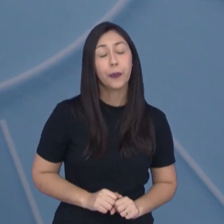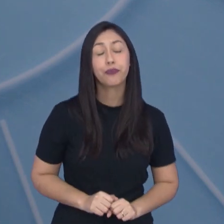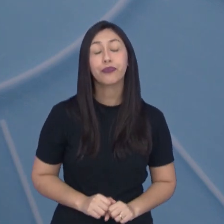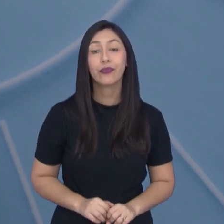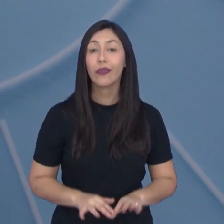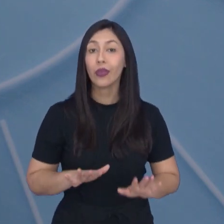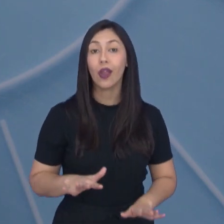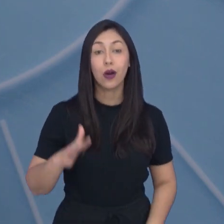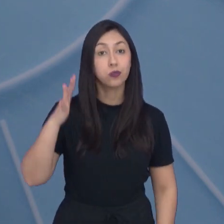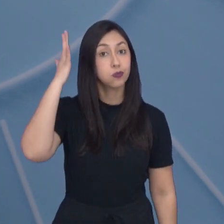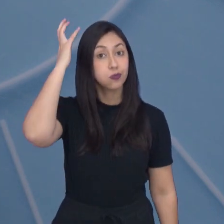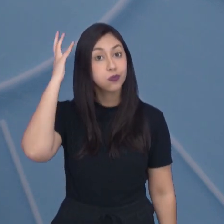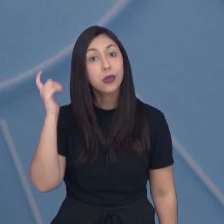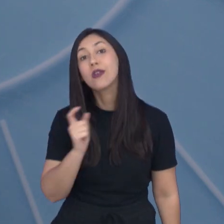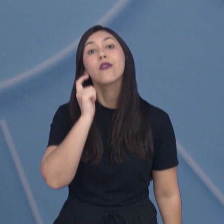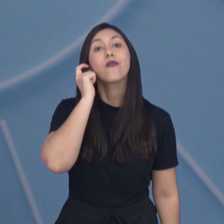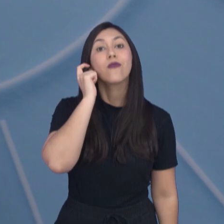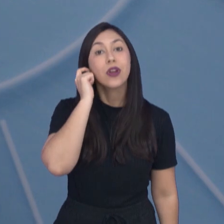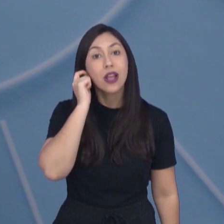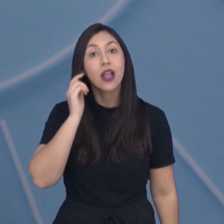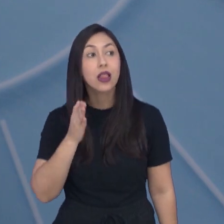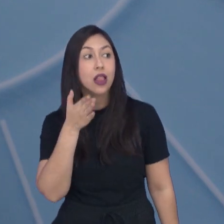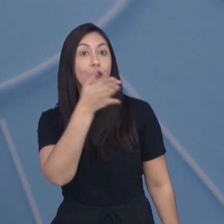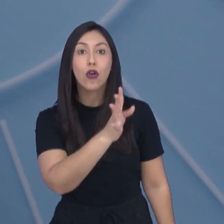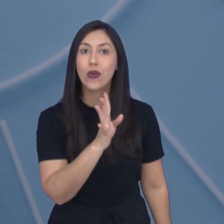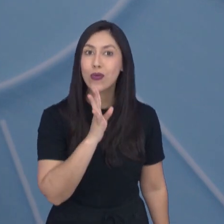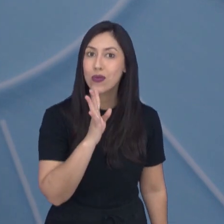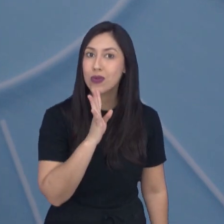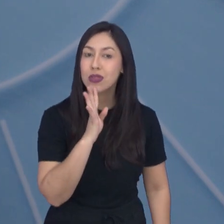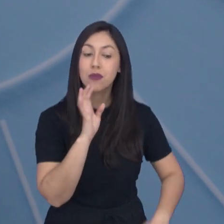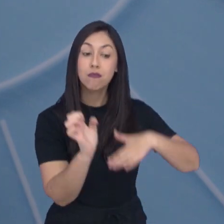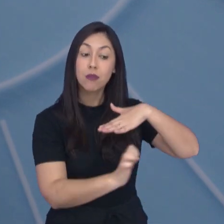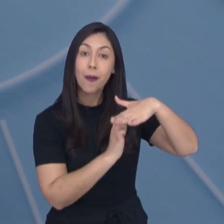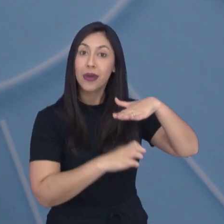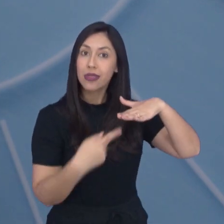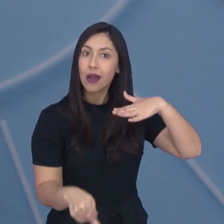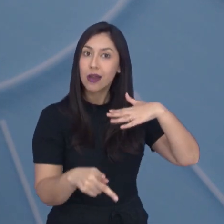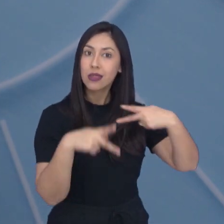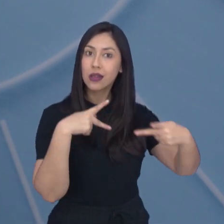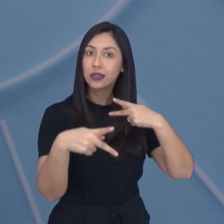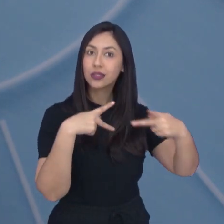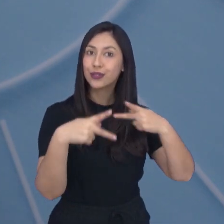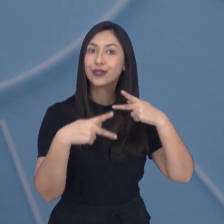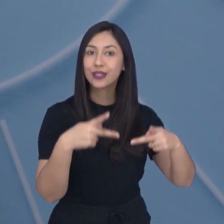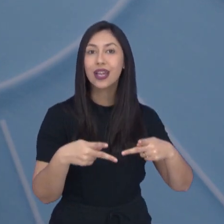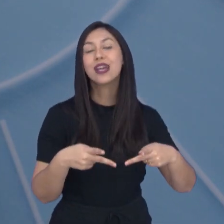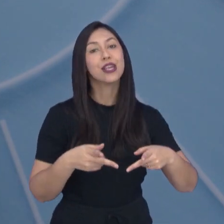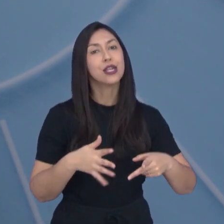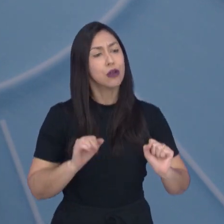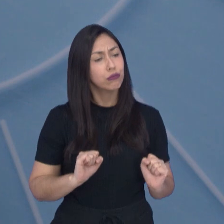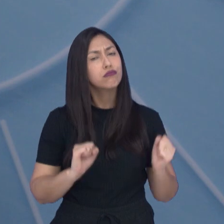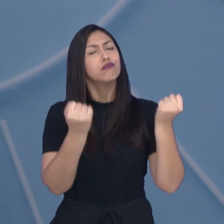a Fernanda Santos, ela foi conhecer uma empresa aqui em São José dos Campos que preza muito por essa pauta,